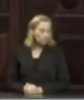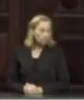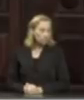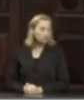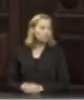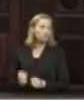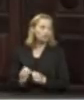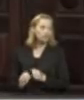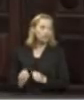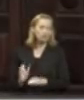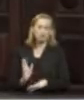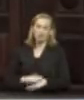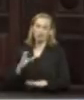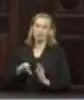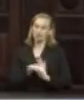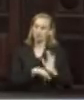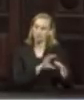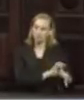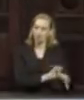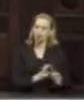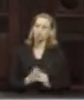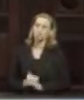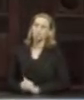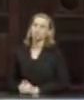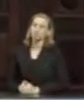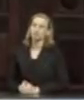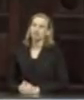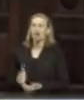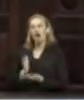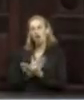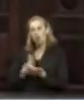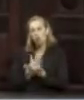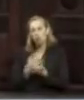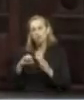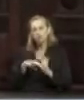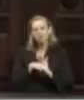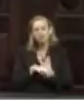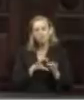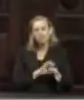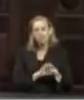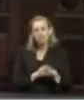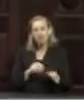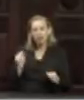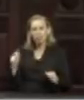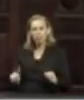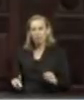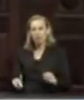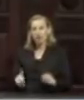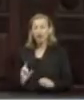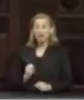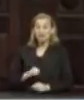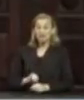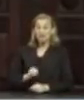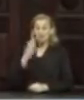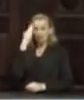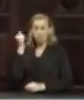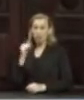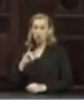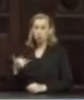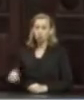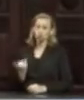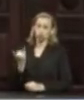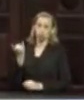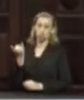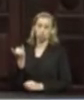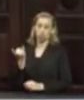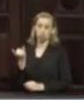emendas, mesmo dizendo antecipadamente que vai votar contra. Algumas emendas dizem que a gente só pode aprovar se nós soubermos qual é a política de juros.